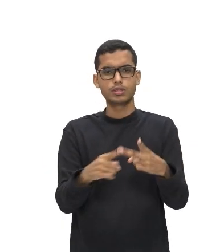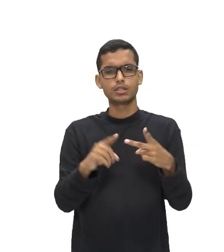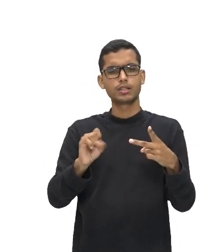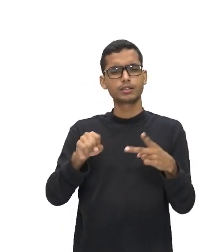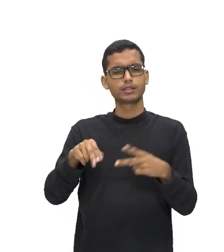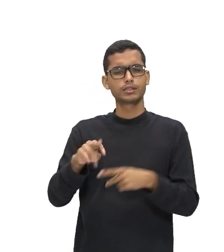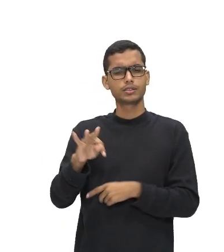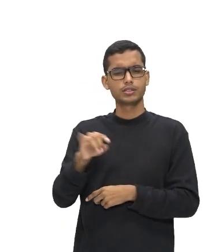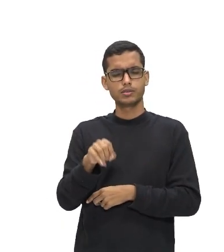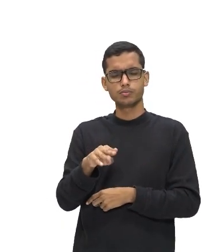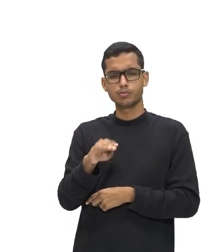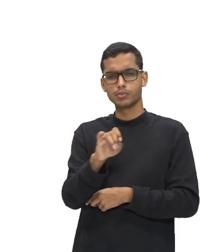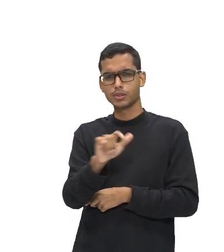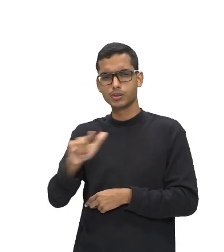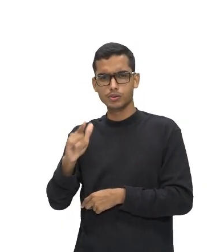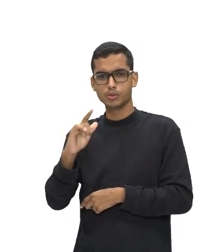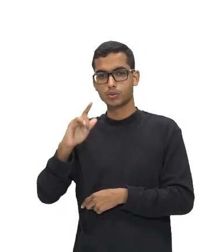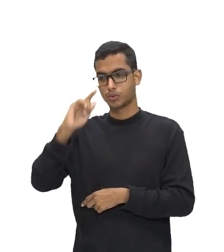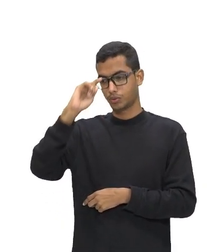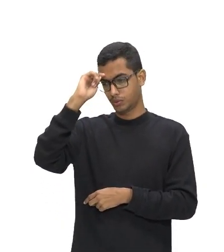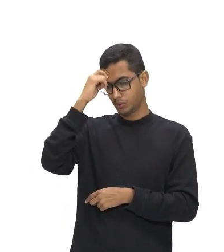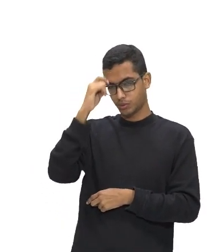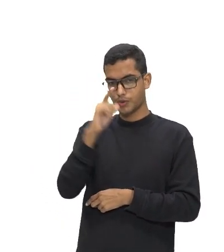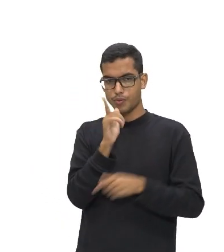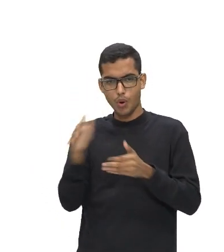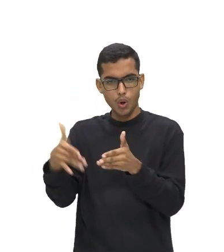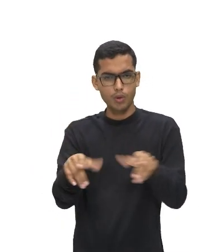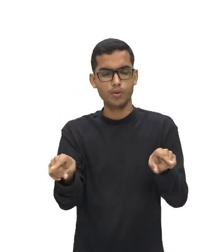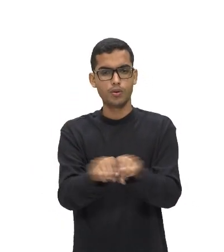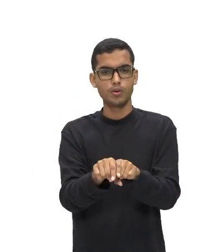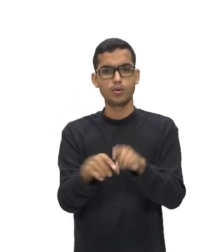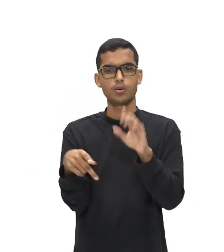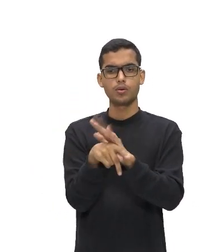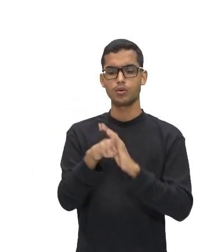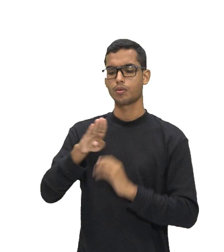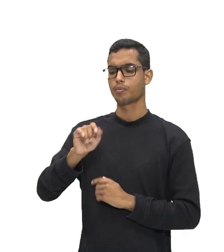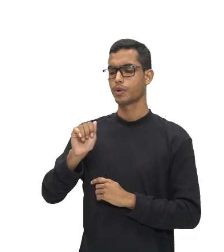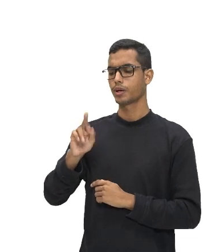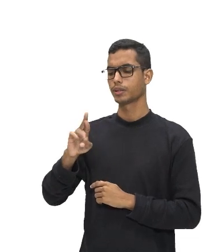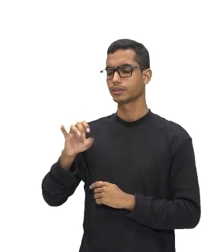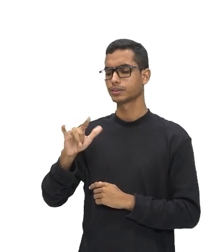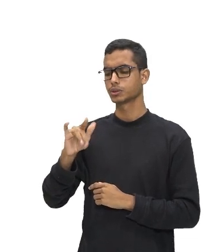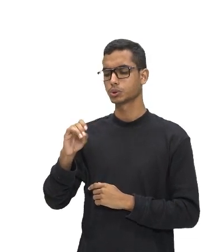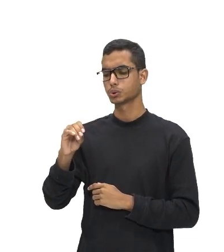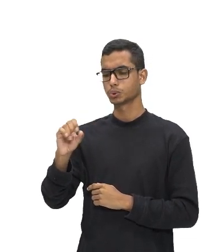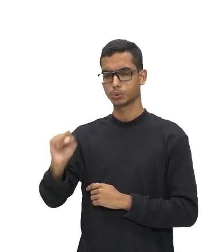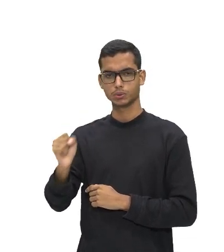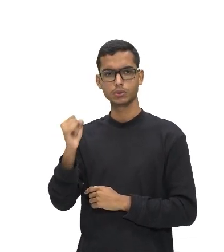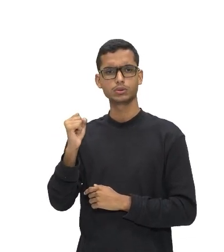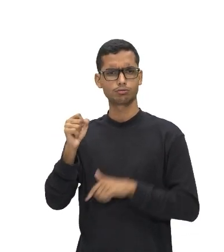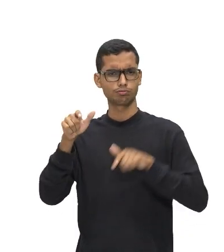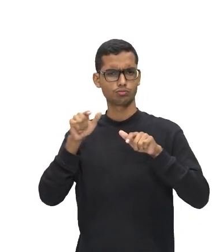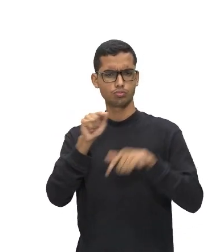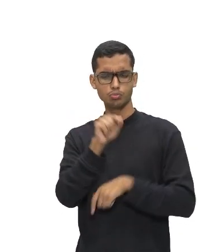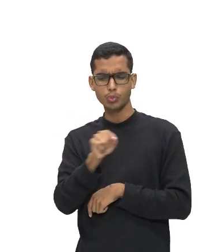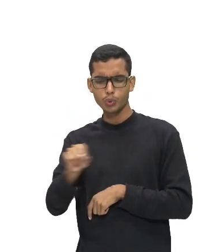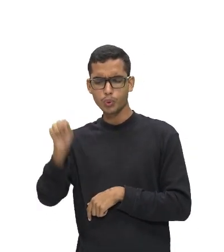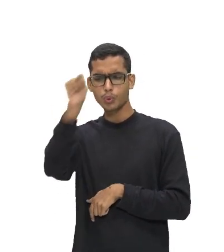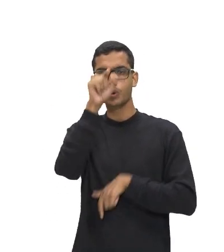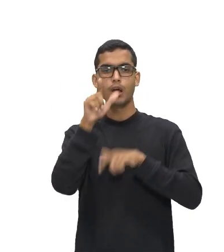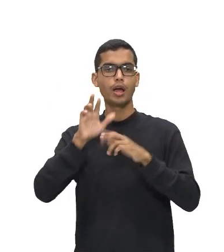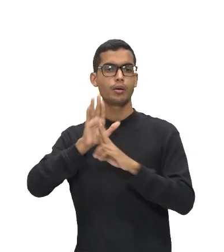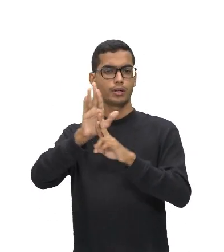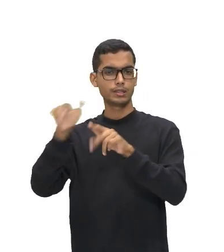Negro, está identificado também Barcelos. Essas são cidades do estado do Amazonas. Assim como o terceiro símbolo,